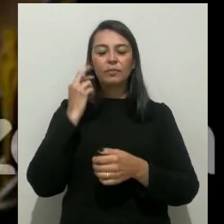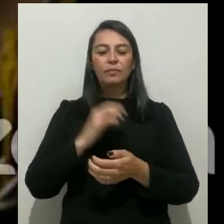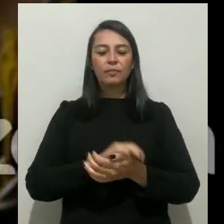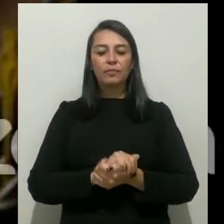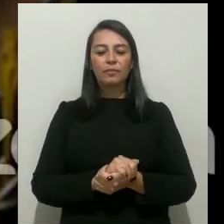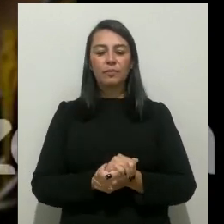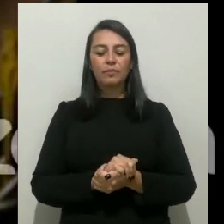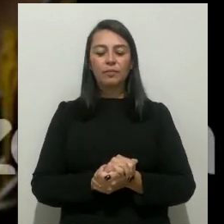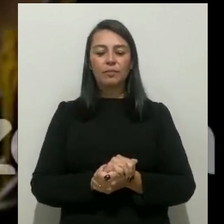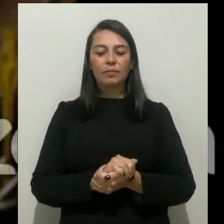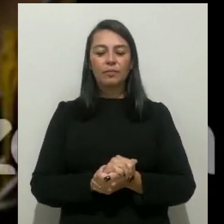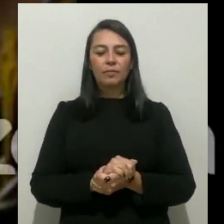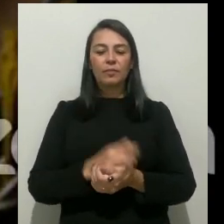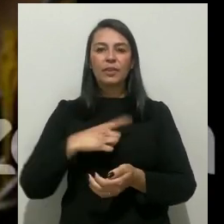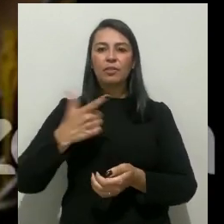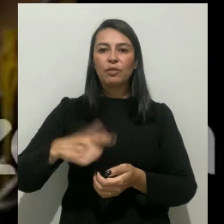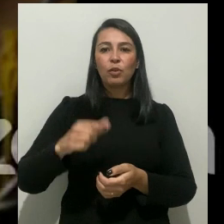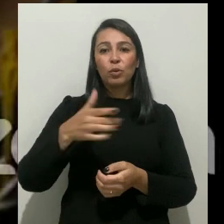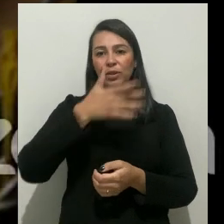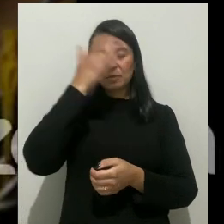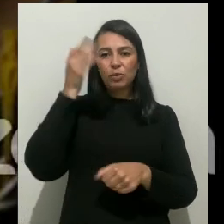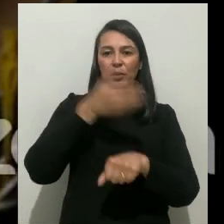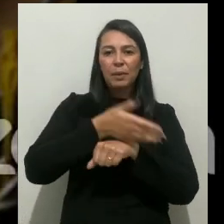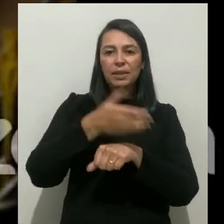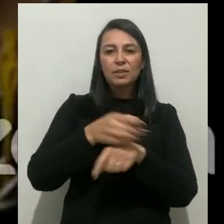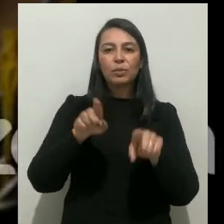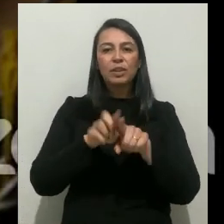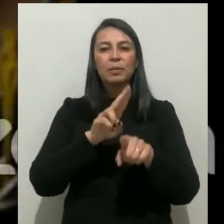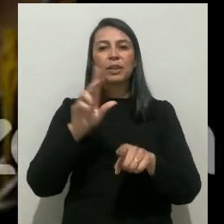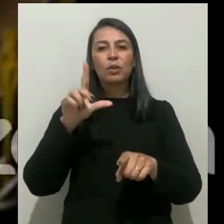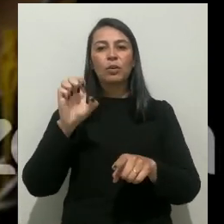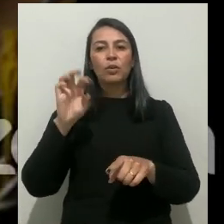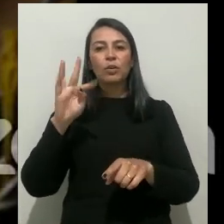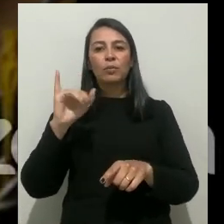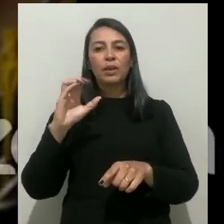Bubu, as fotos, e eu tive a